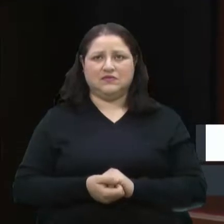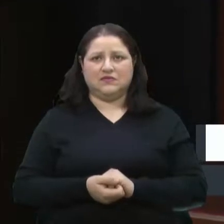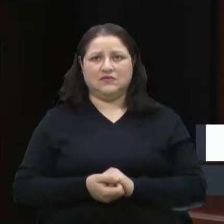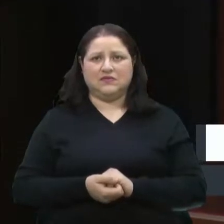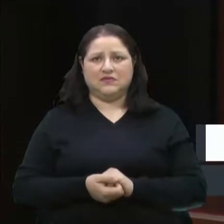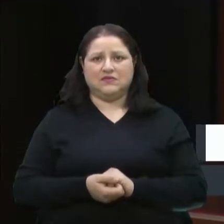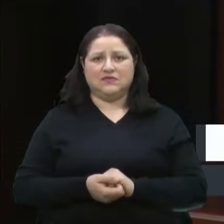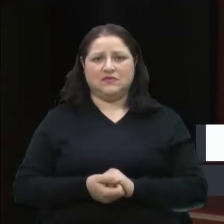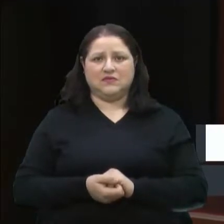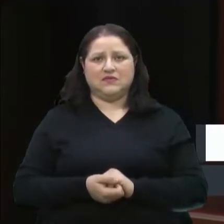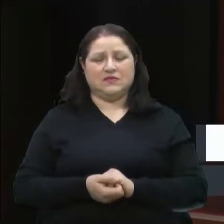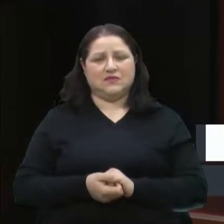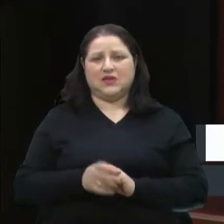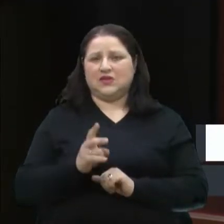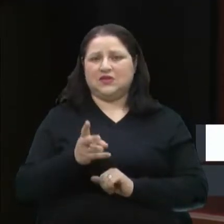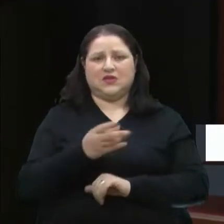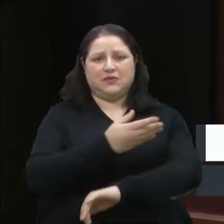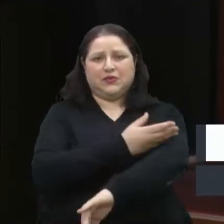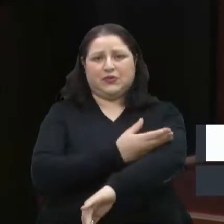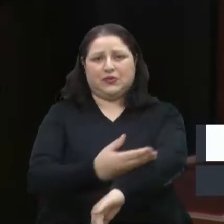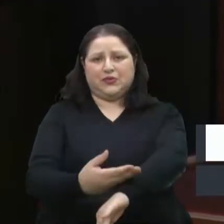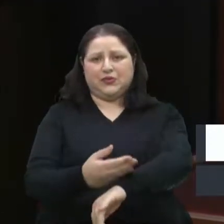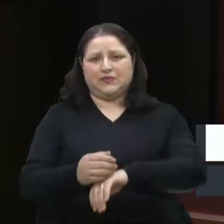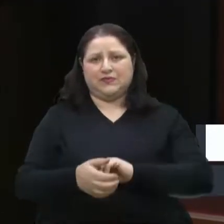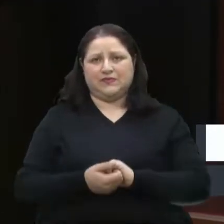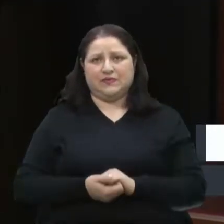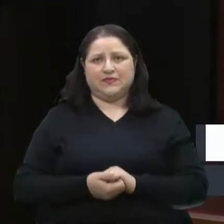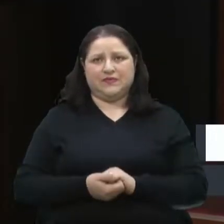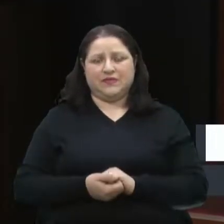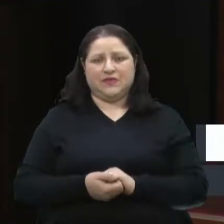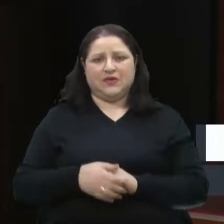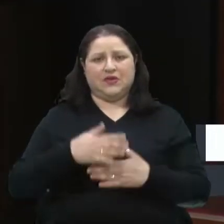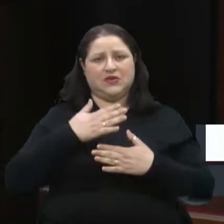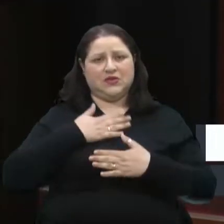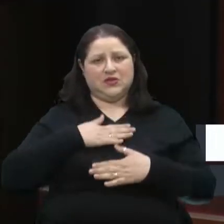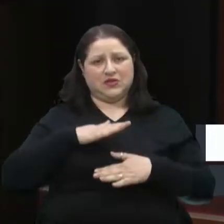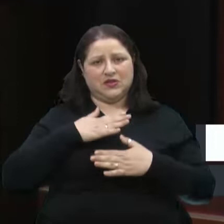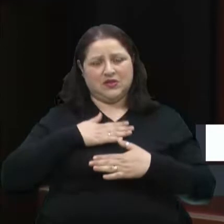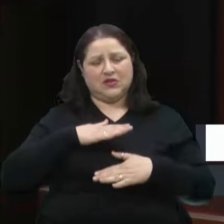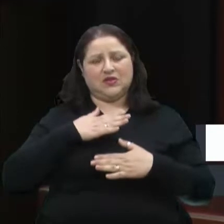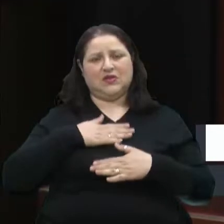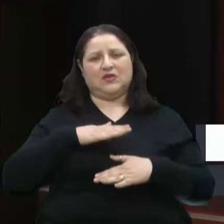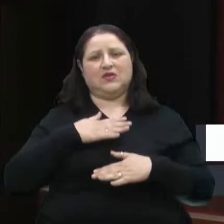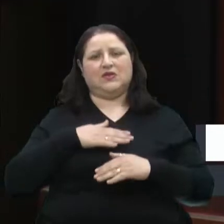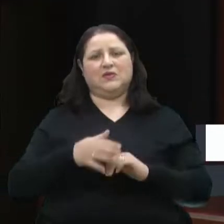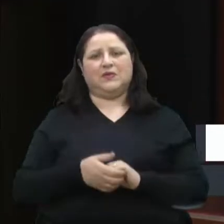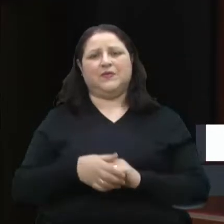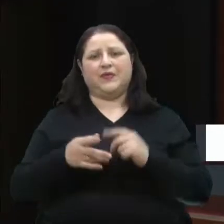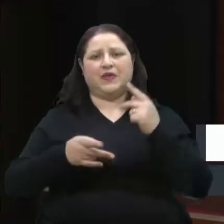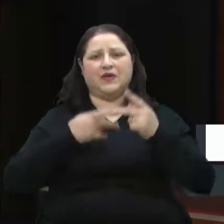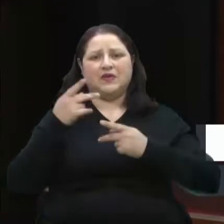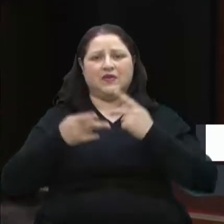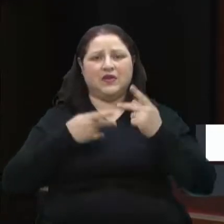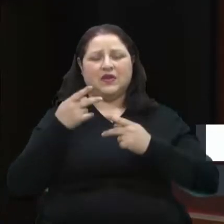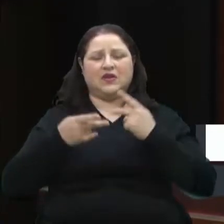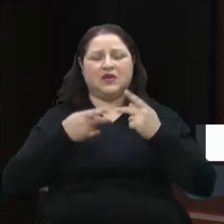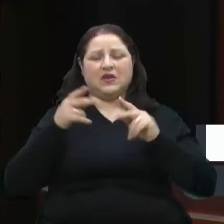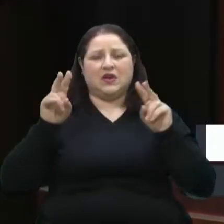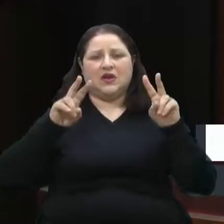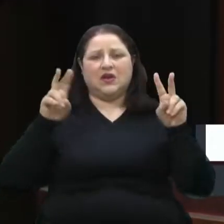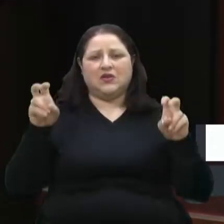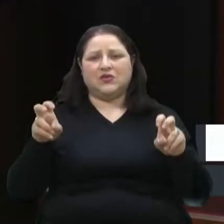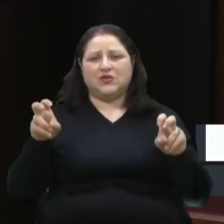como será de praxe, de uma forma moderada, falar de um assunto